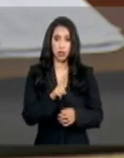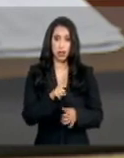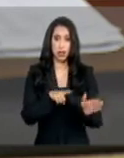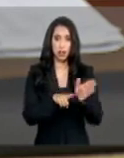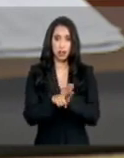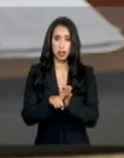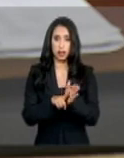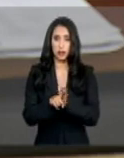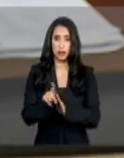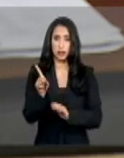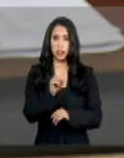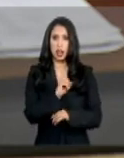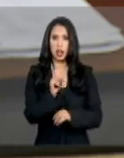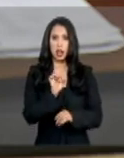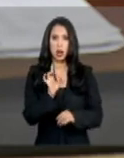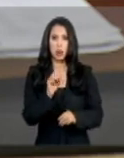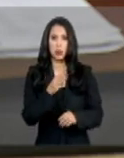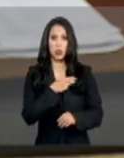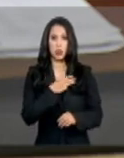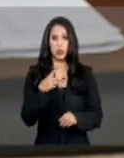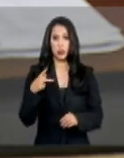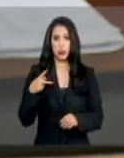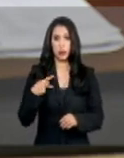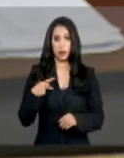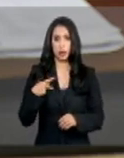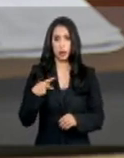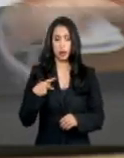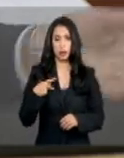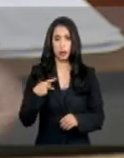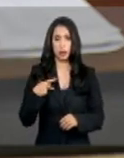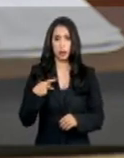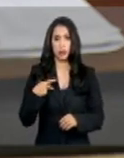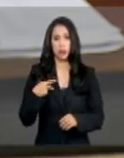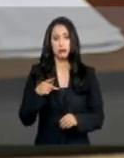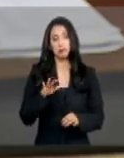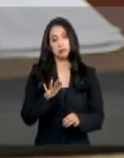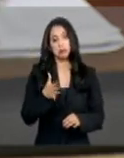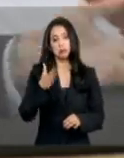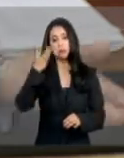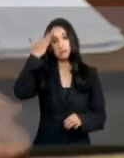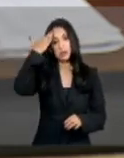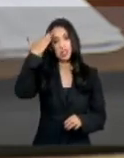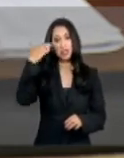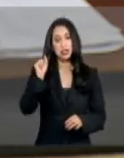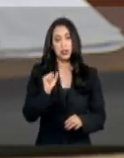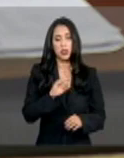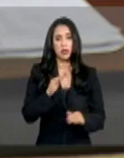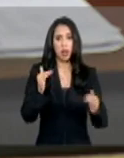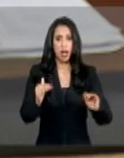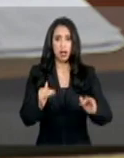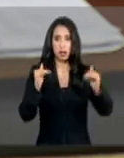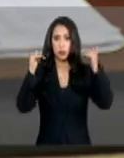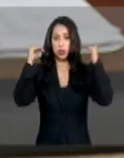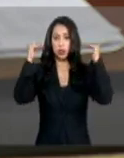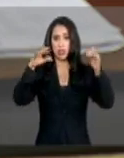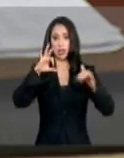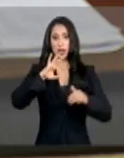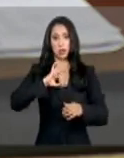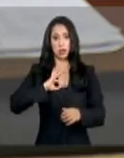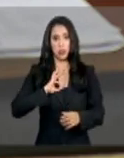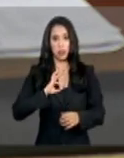apenas ao ministério público quem sabe também as autoridades policiais